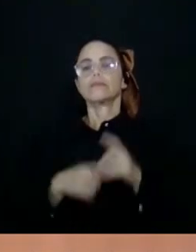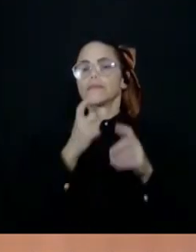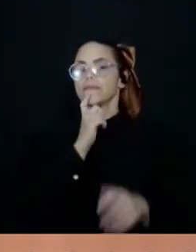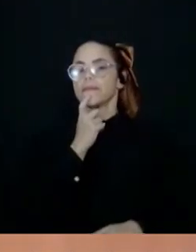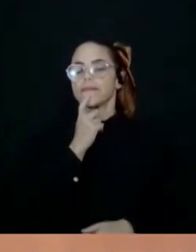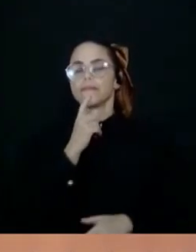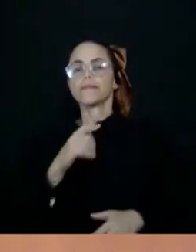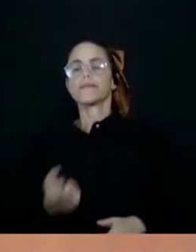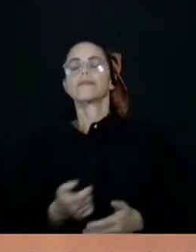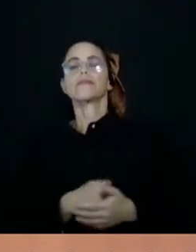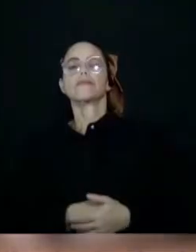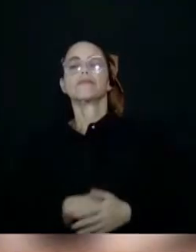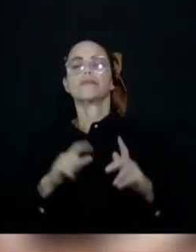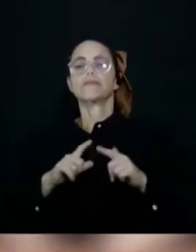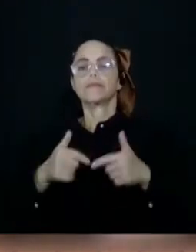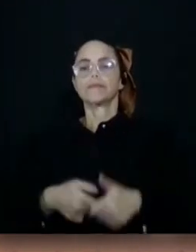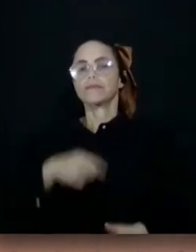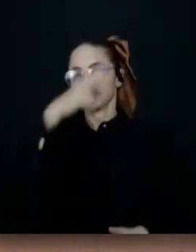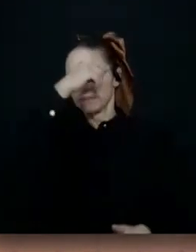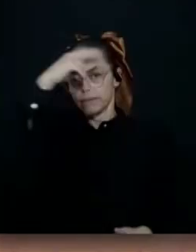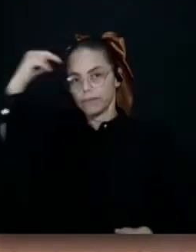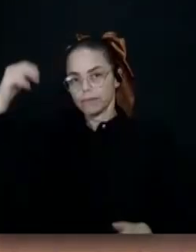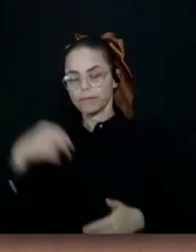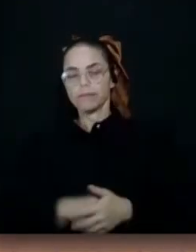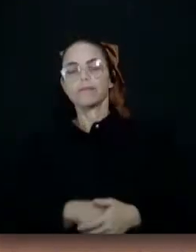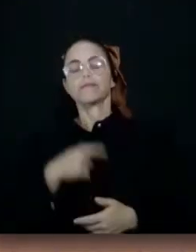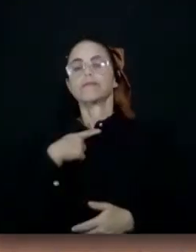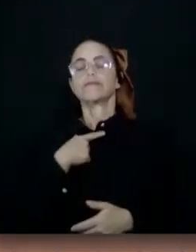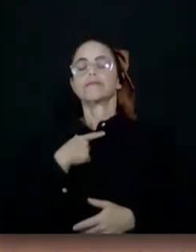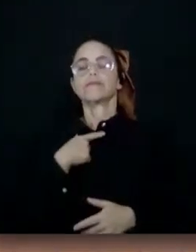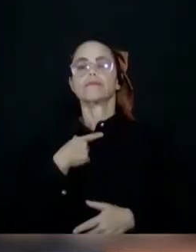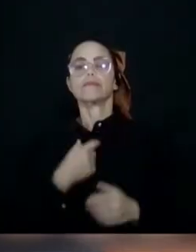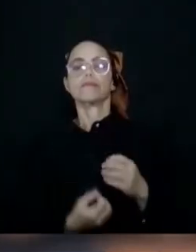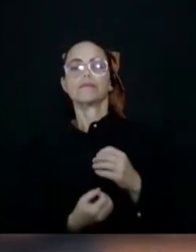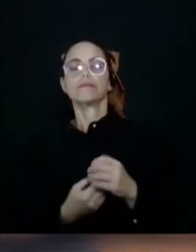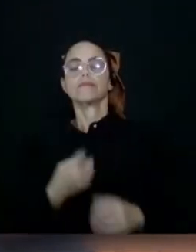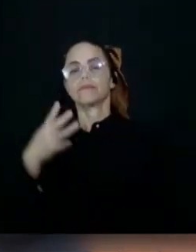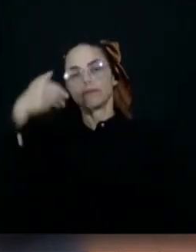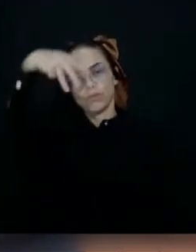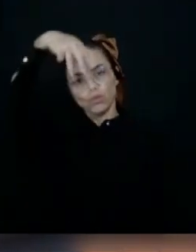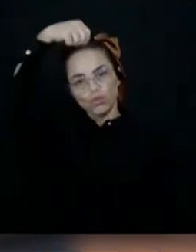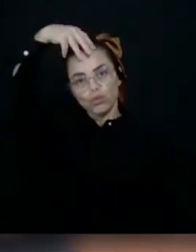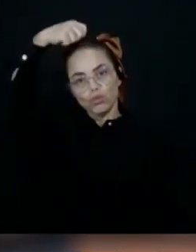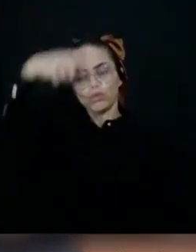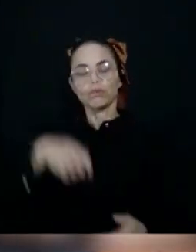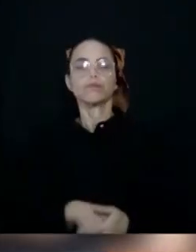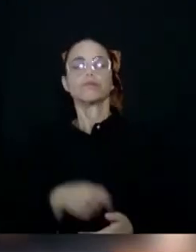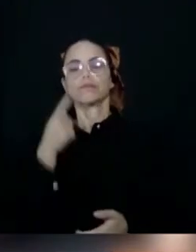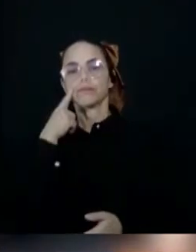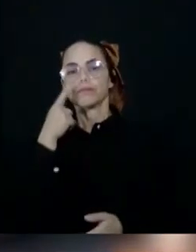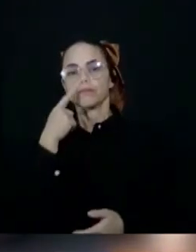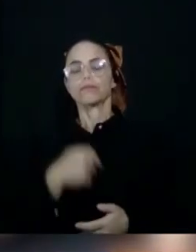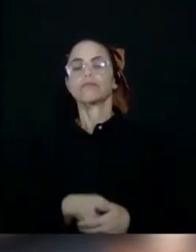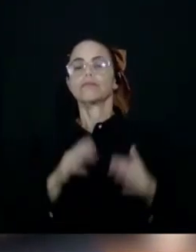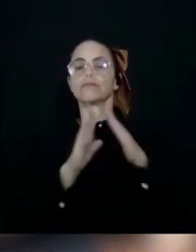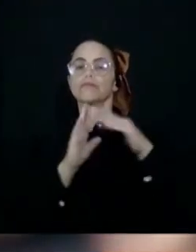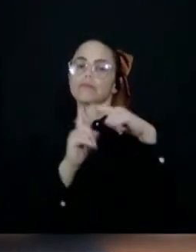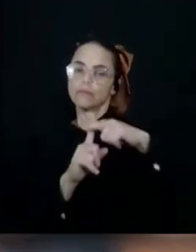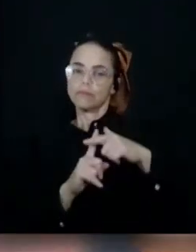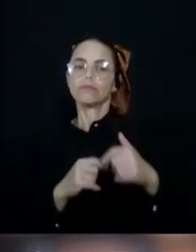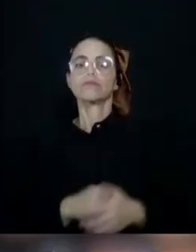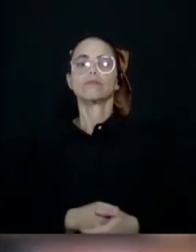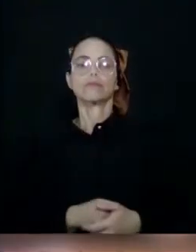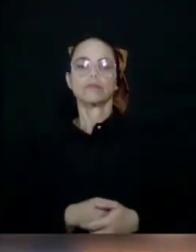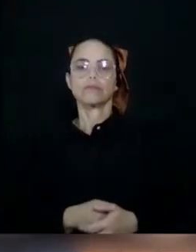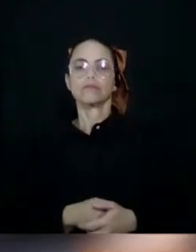iniciativa do vereador Nick Schneider, com coautoria do vereador Wagner Romão. Eu vejo a nossa igreja com